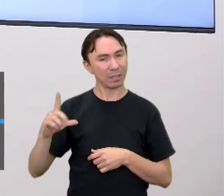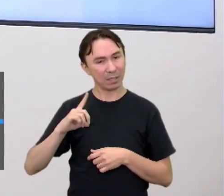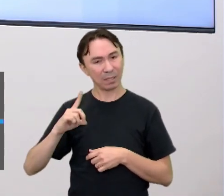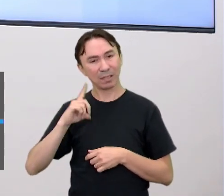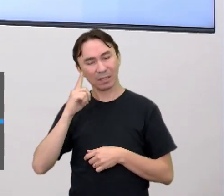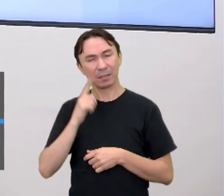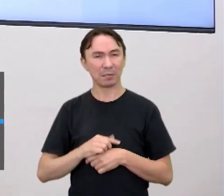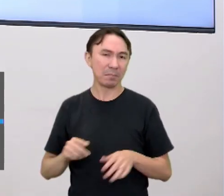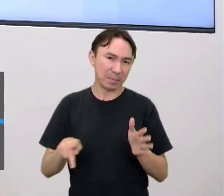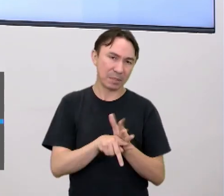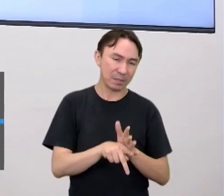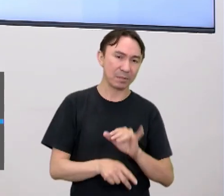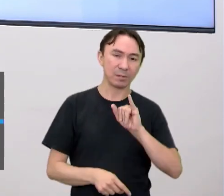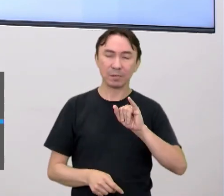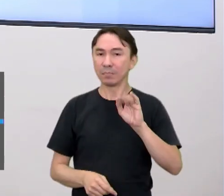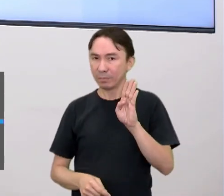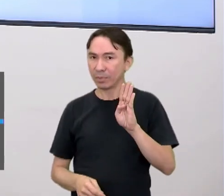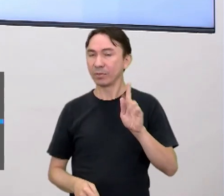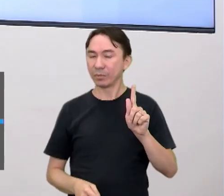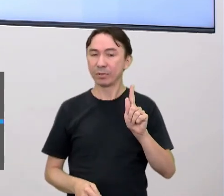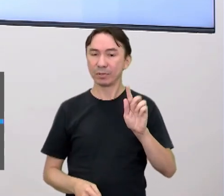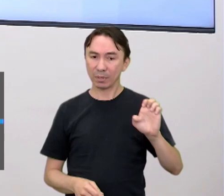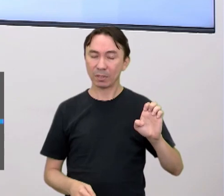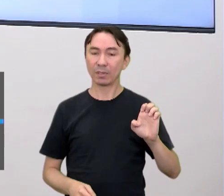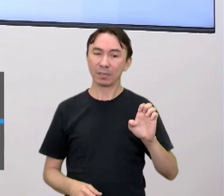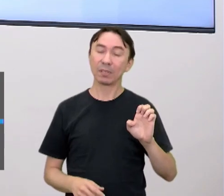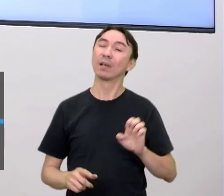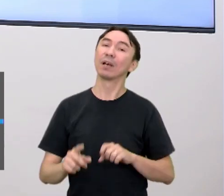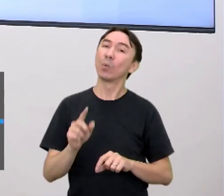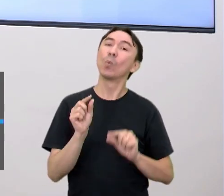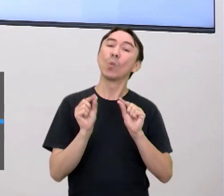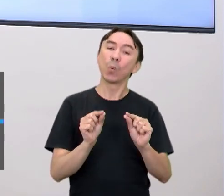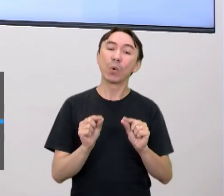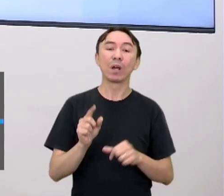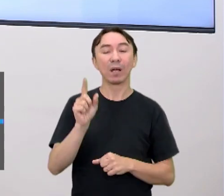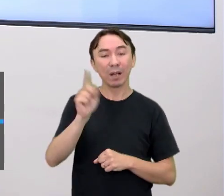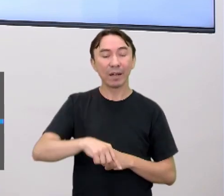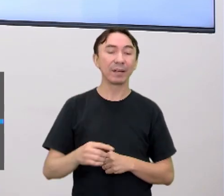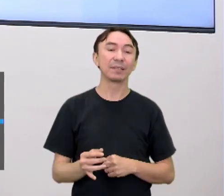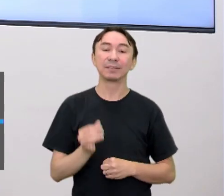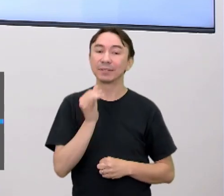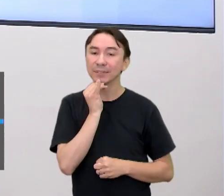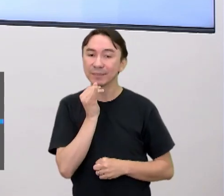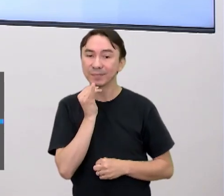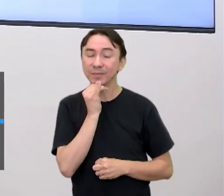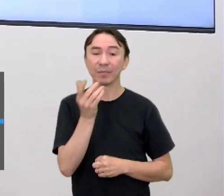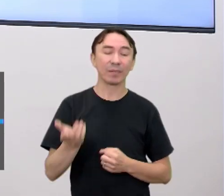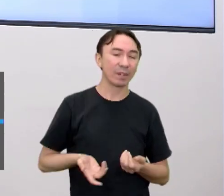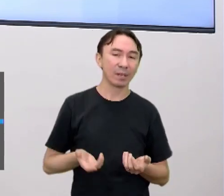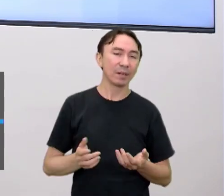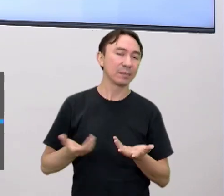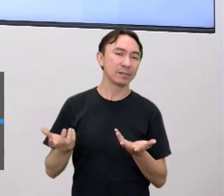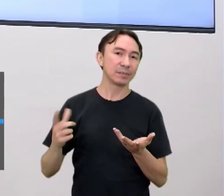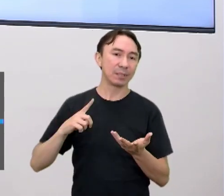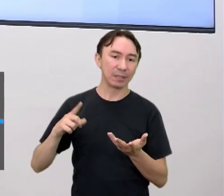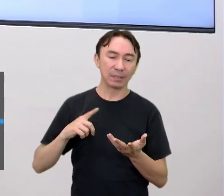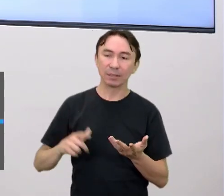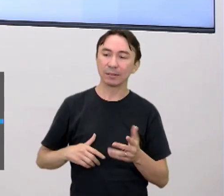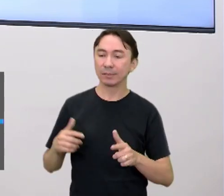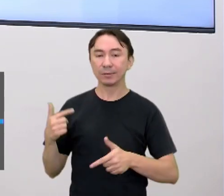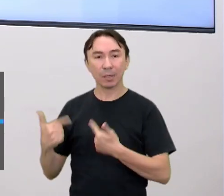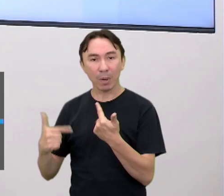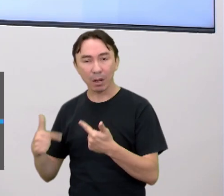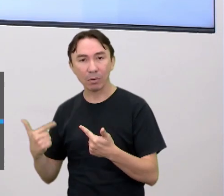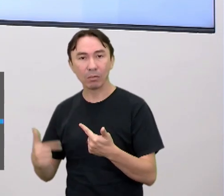estava analisando lá os dados referentes à taxa de ocupação / emprego, desocupação / desemprego aqui do estado